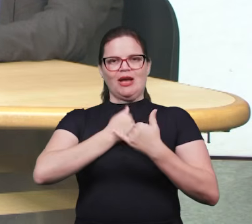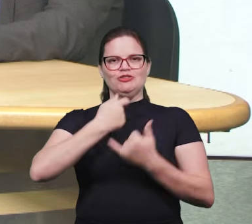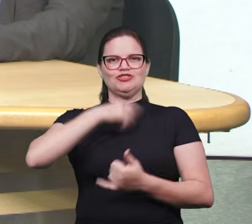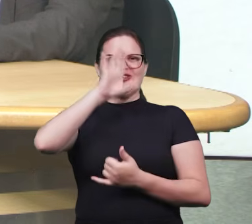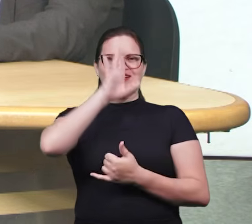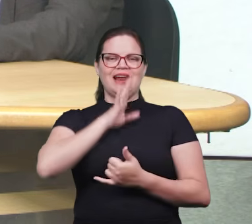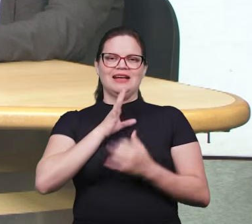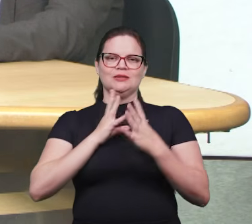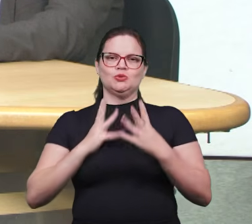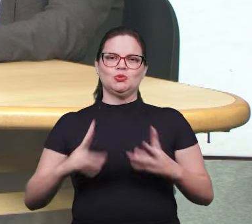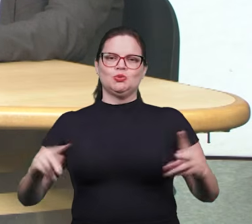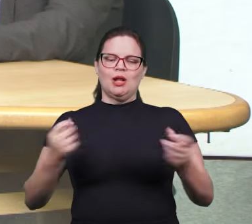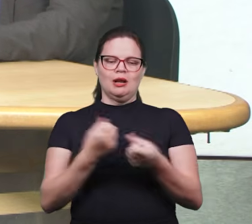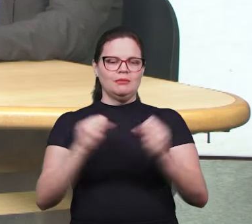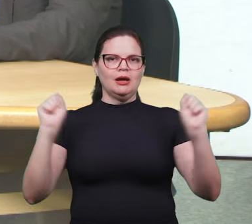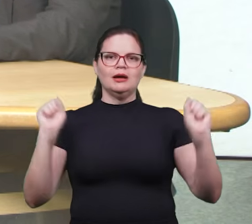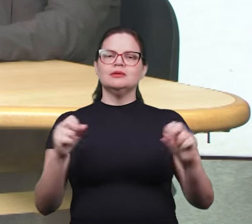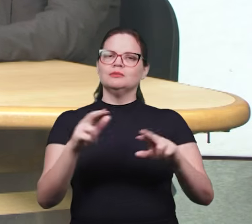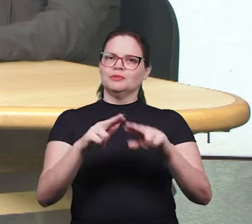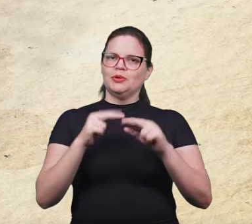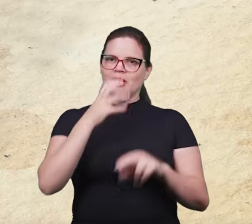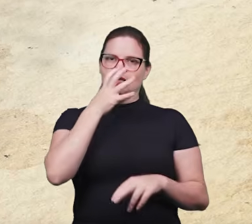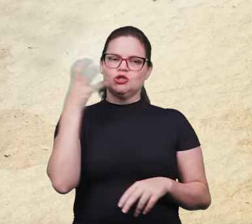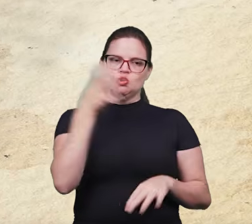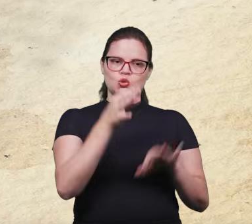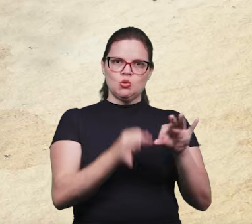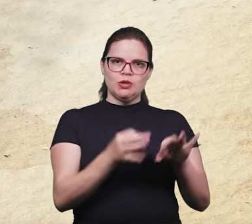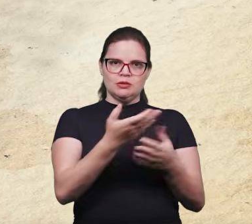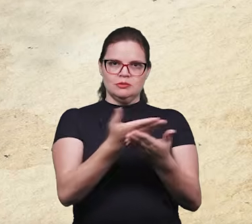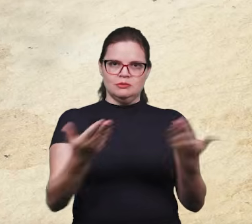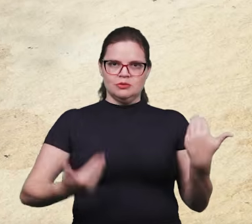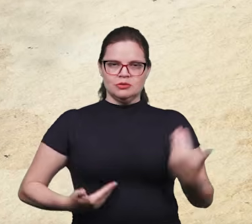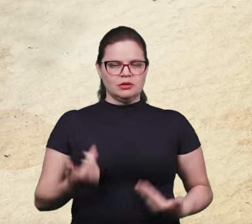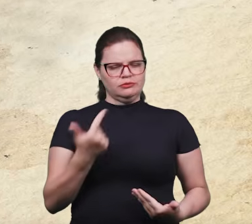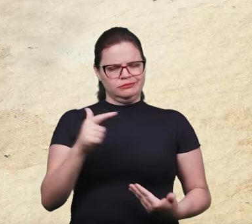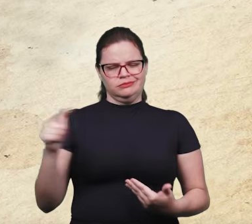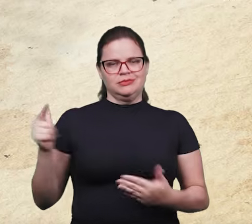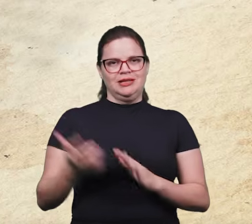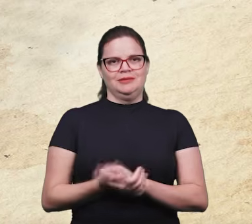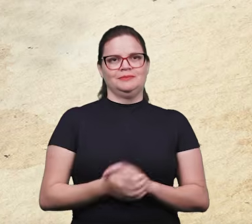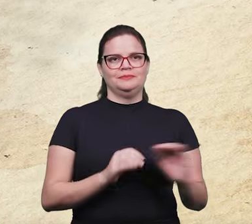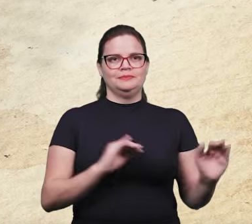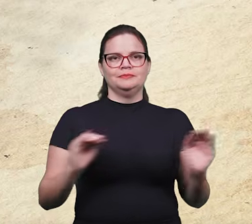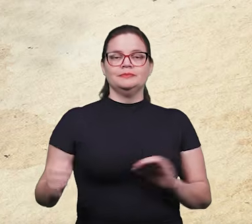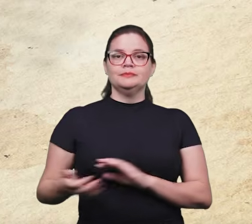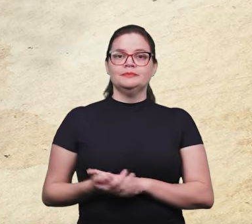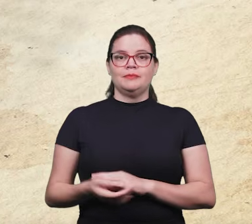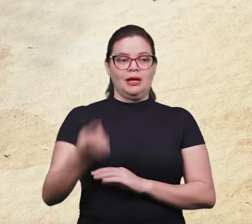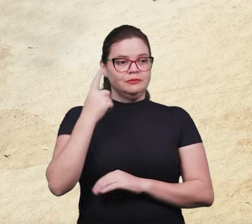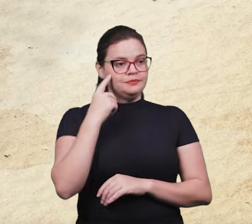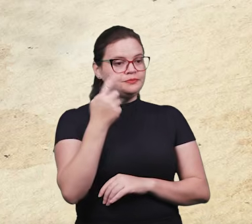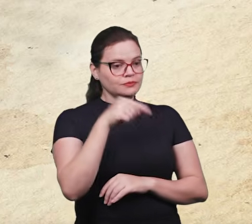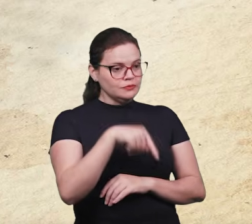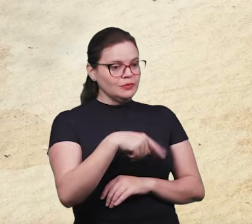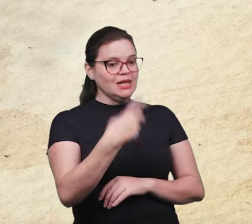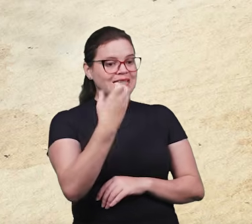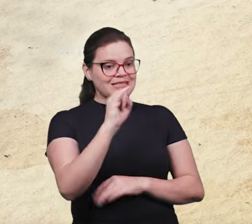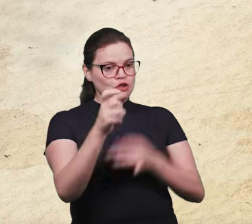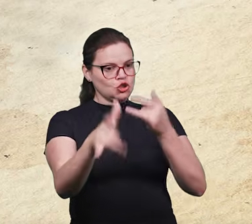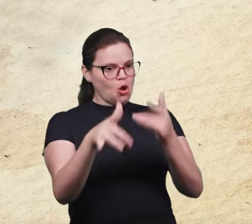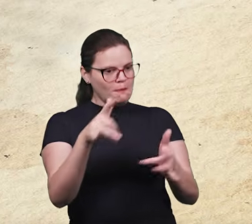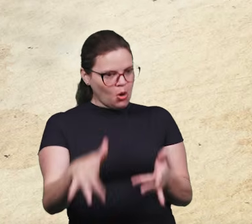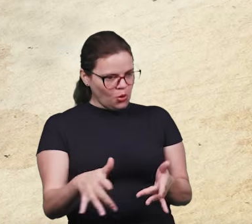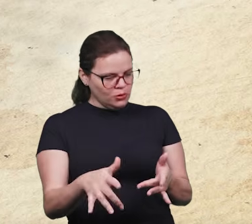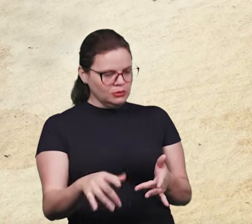estão em Cristo Jesus. Exatamente. E fala, e tu e teus filhos vivei do resto. Ou seja, hoje a igreja